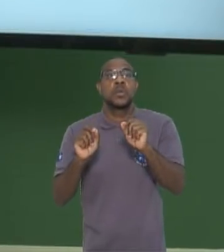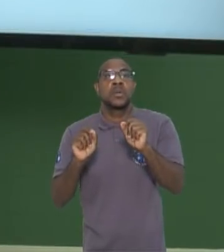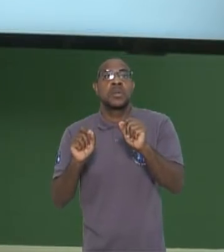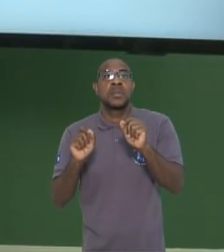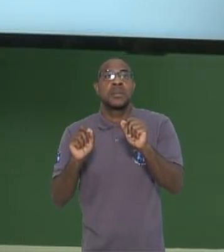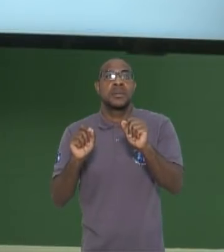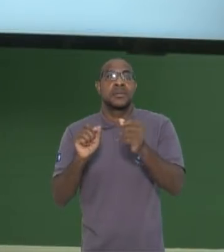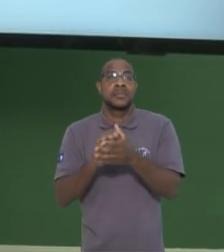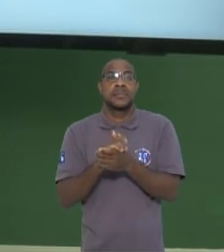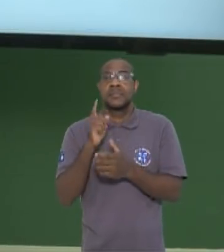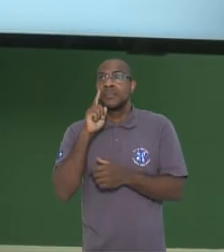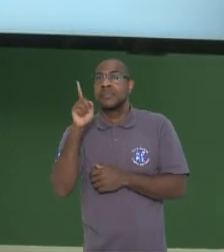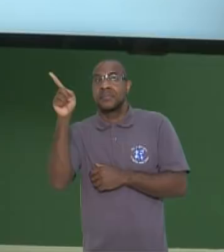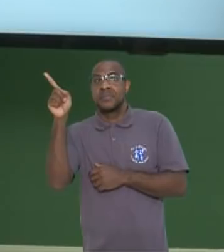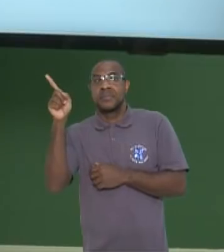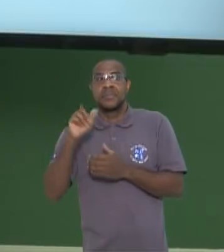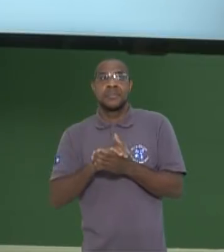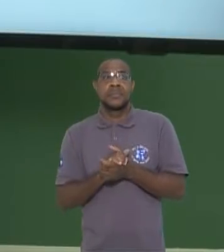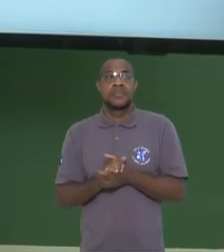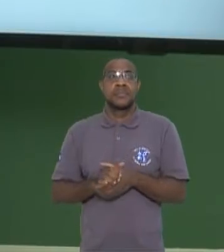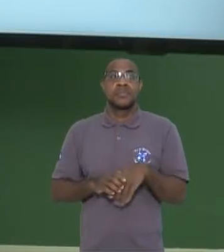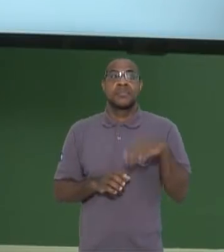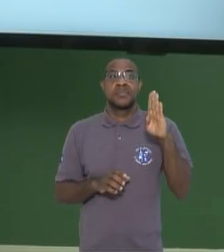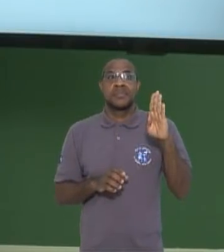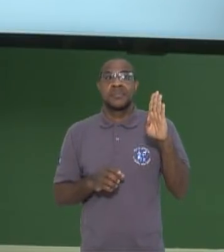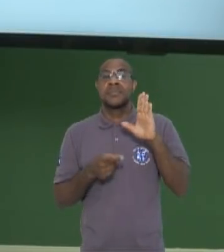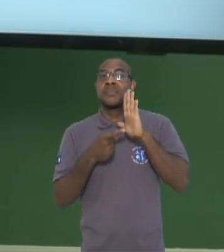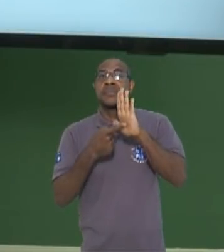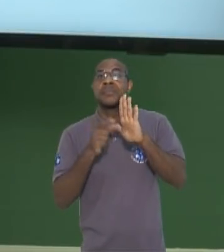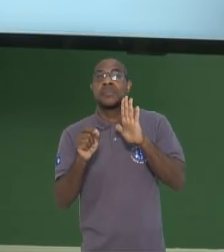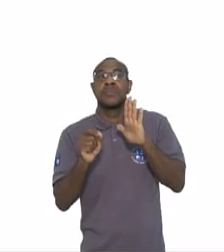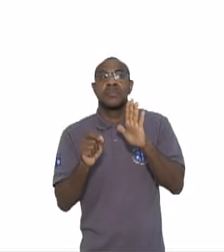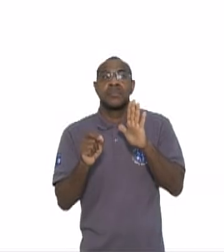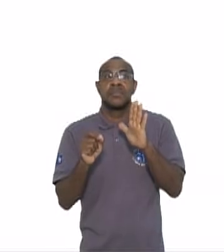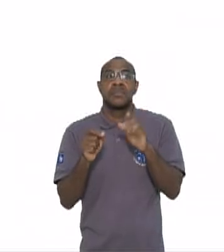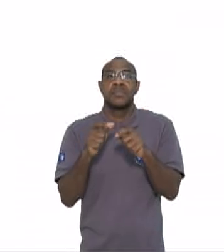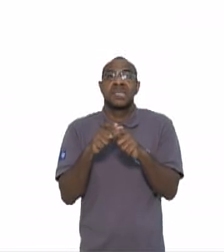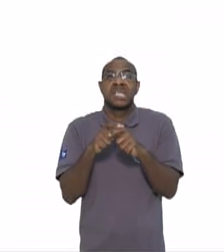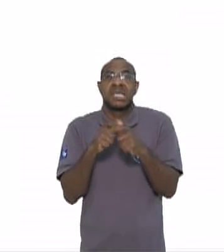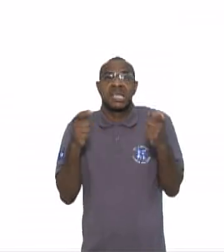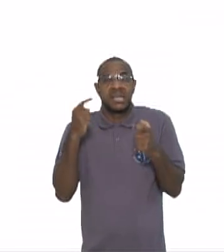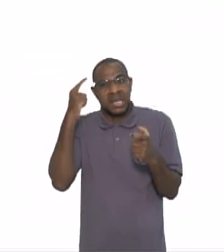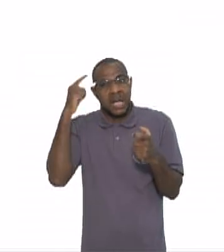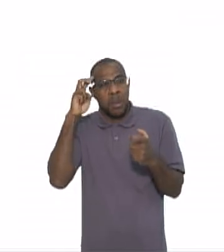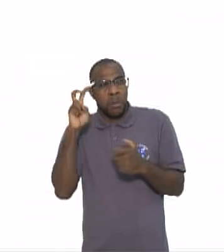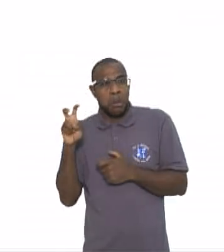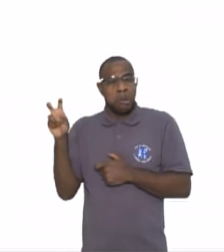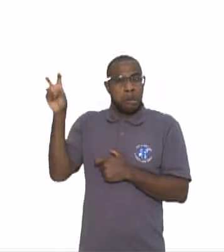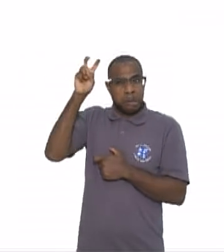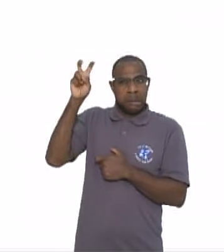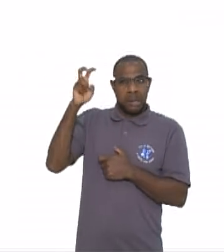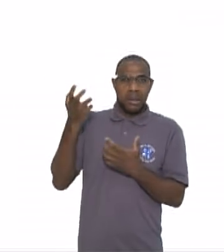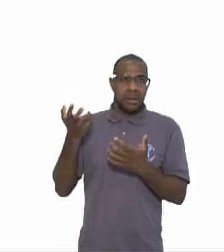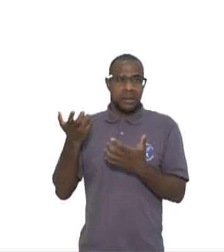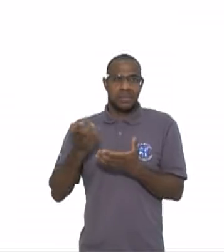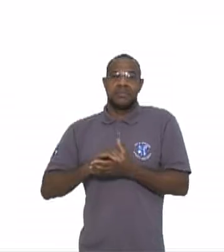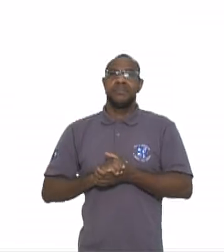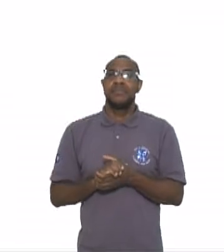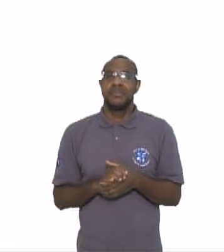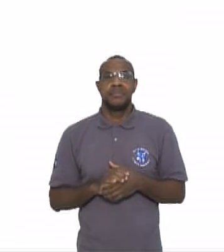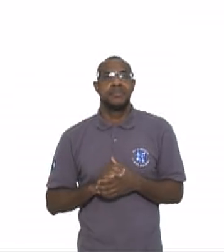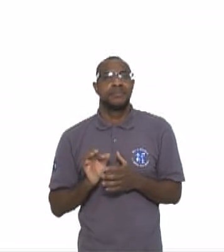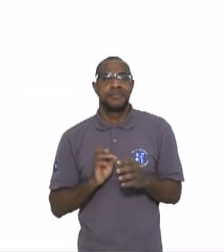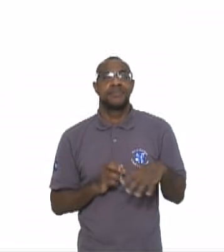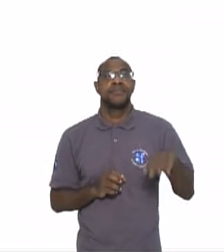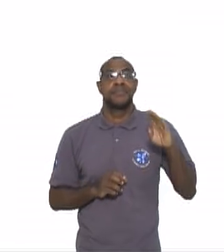síndrome de Klinefelter, não pode ser. Supermacho apresenta grande intelecto, mais fertilidade que normal? Também não era isso que a gente